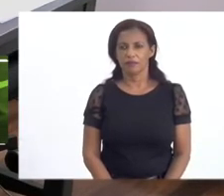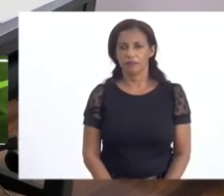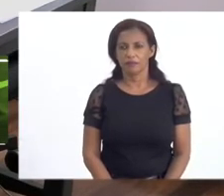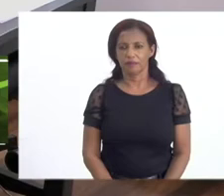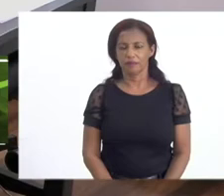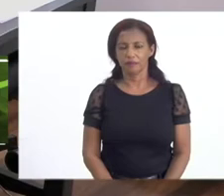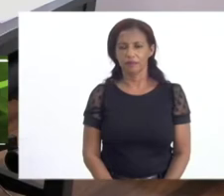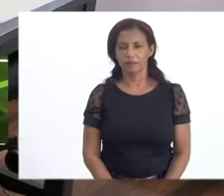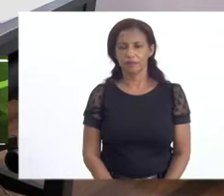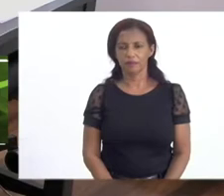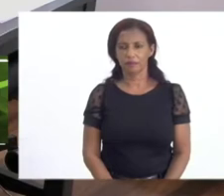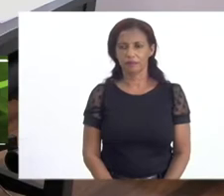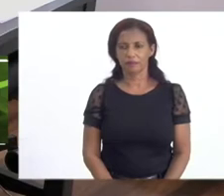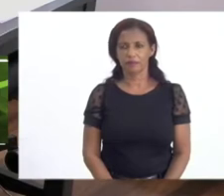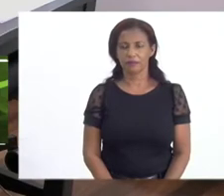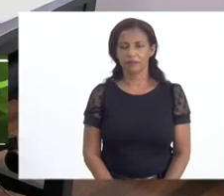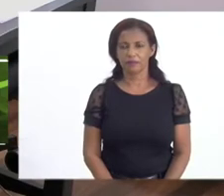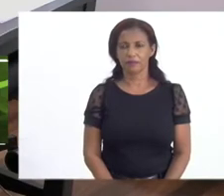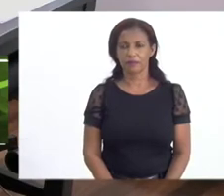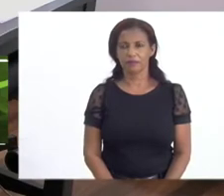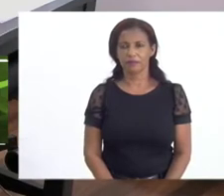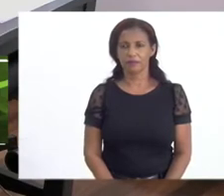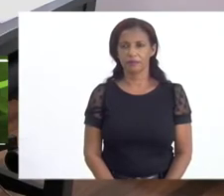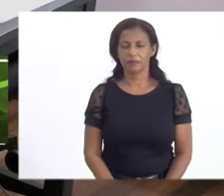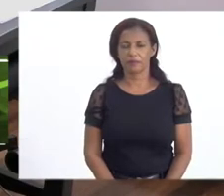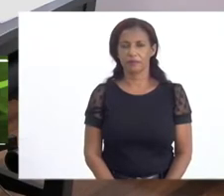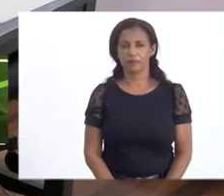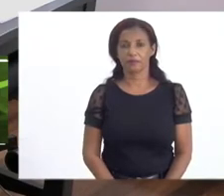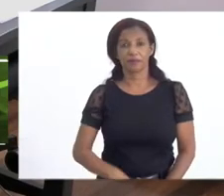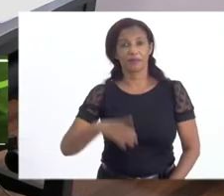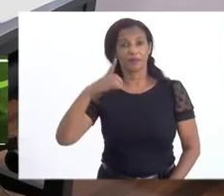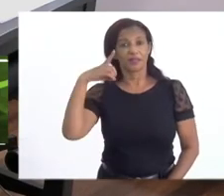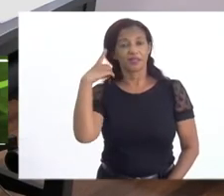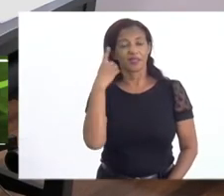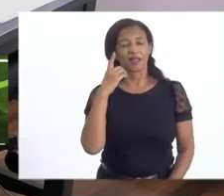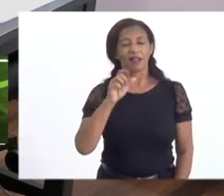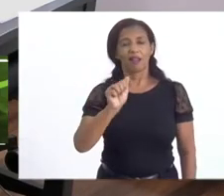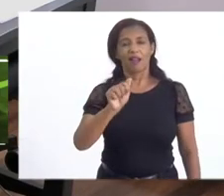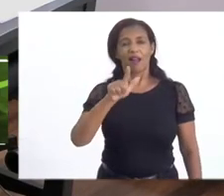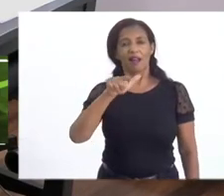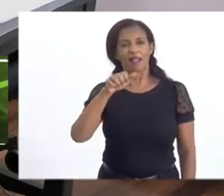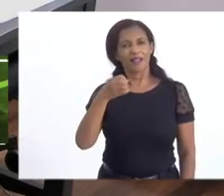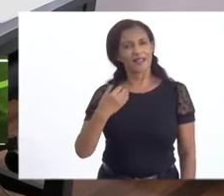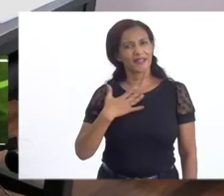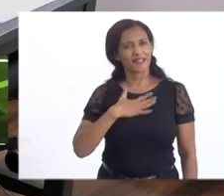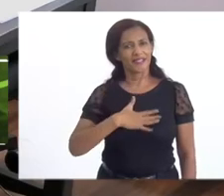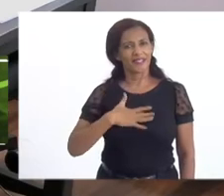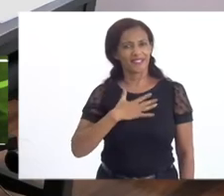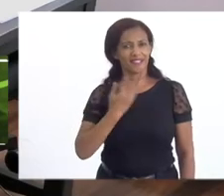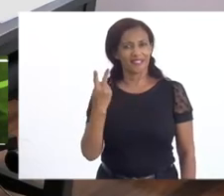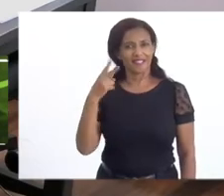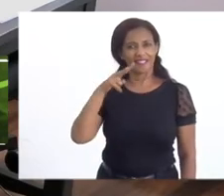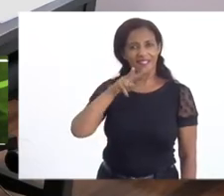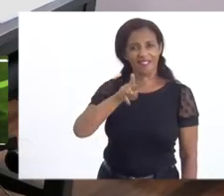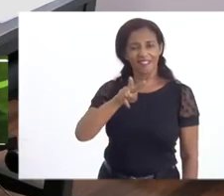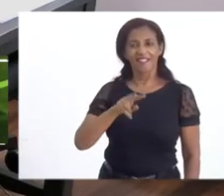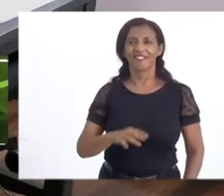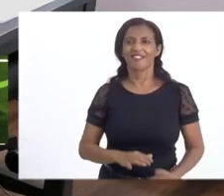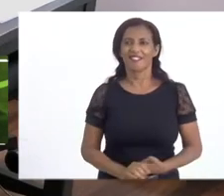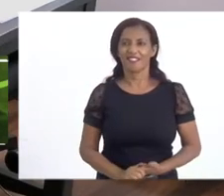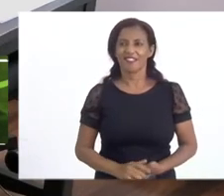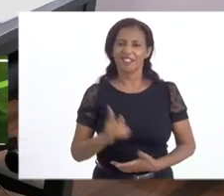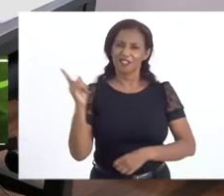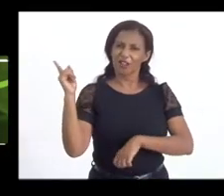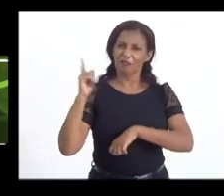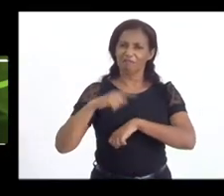Deputada Alana, um prazer revê-la por vídeo, né, há um tempo que